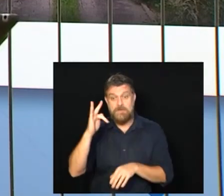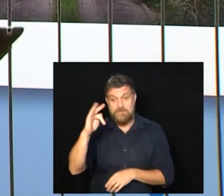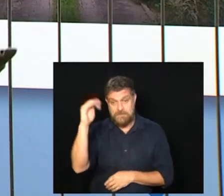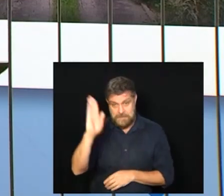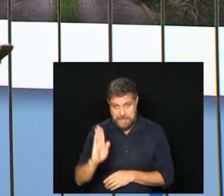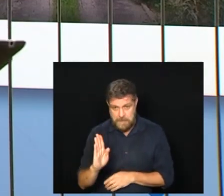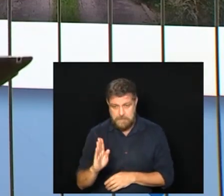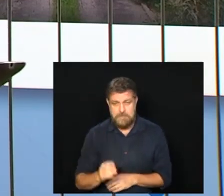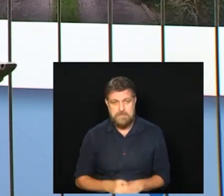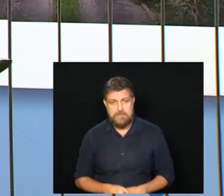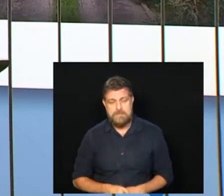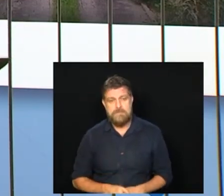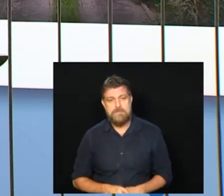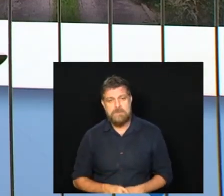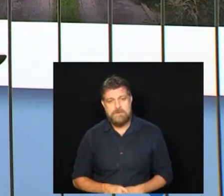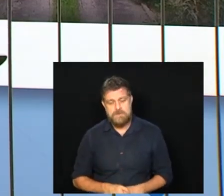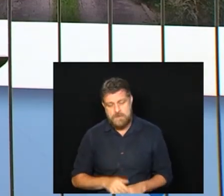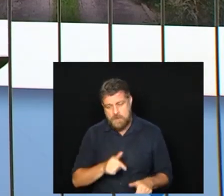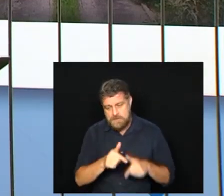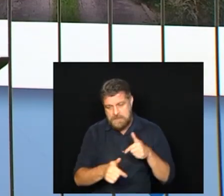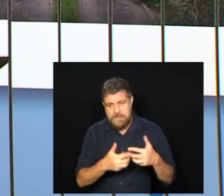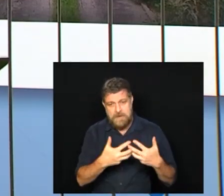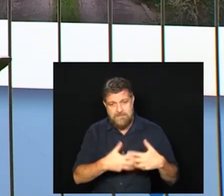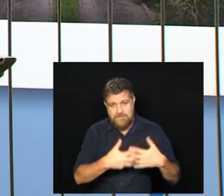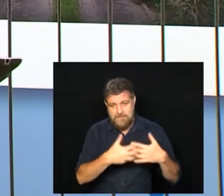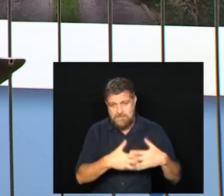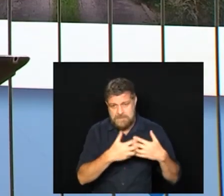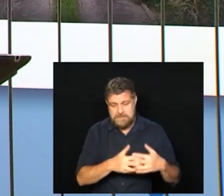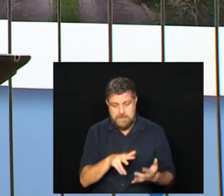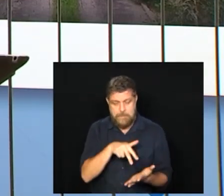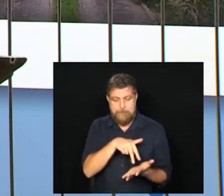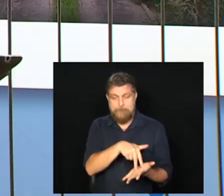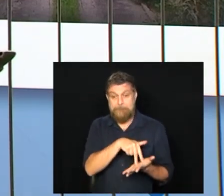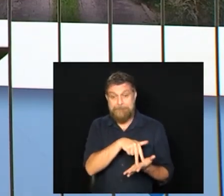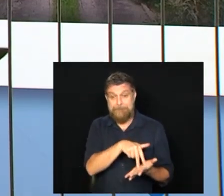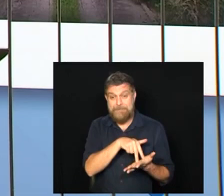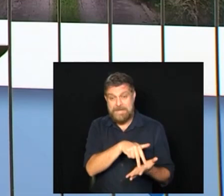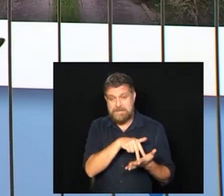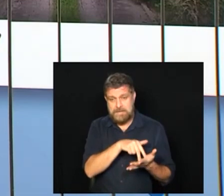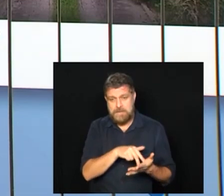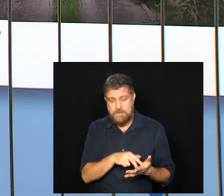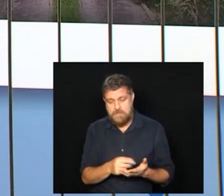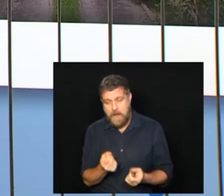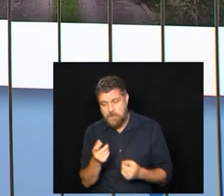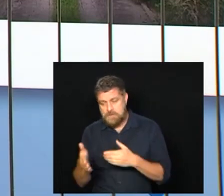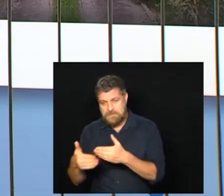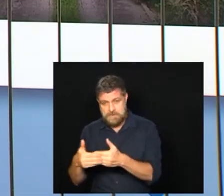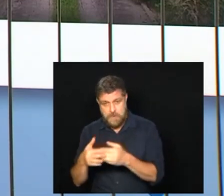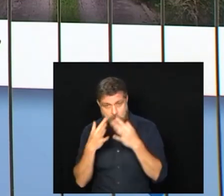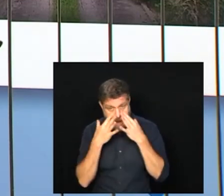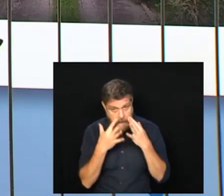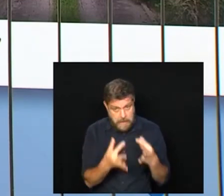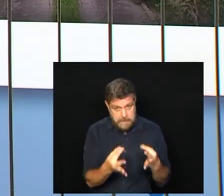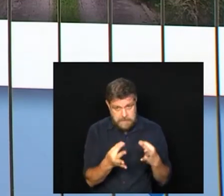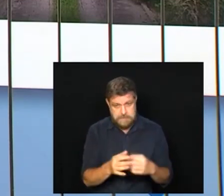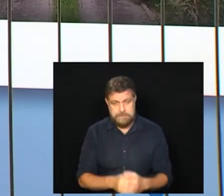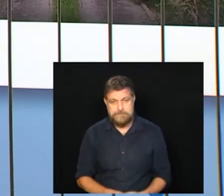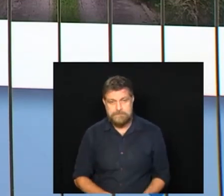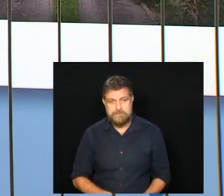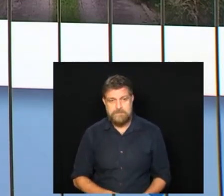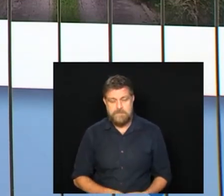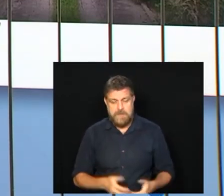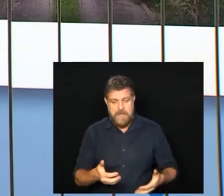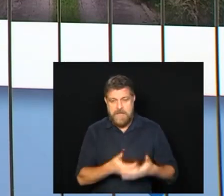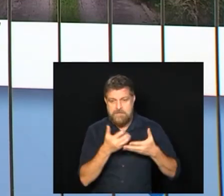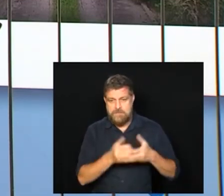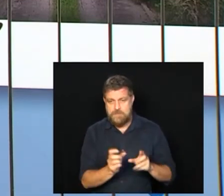isso, muitos dos serviços vão funcionar em esquema de plantão e alguns ficarão fechados. Então, atente-se, olha, o Ceasa